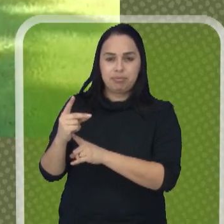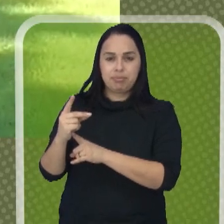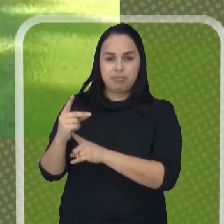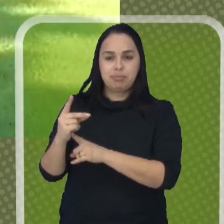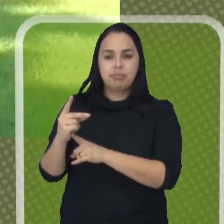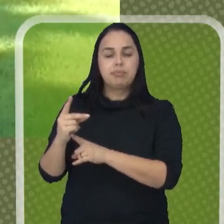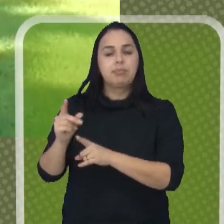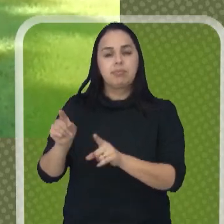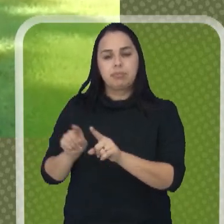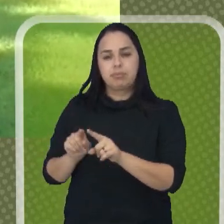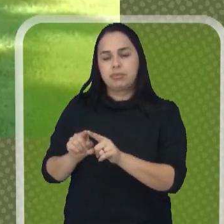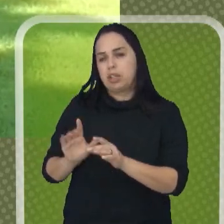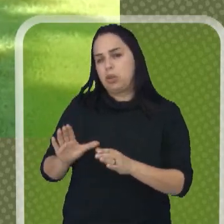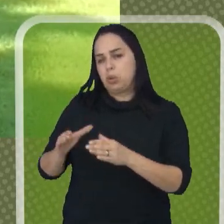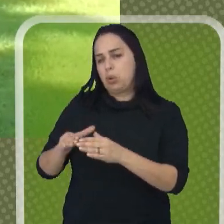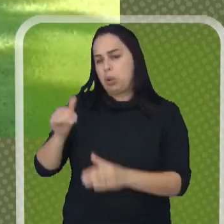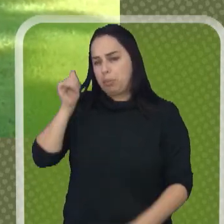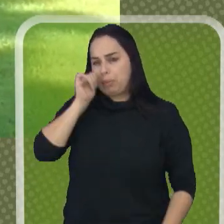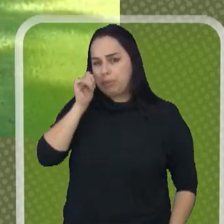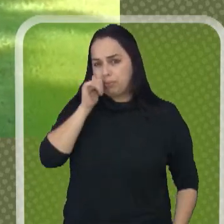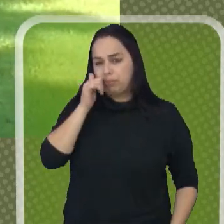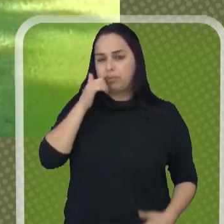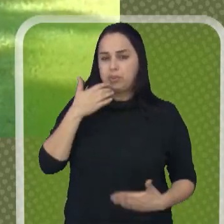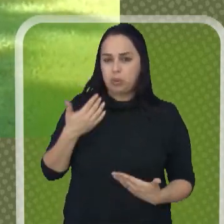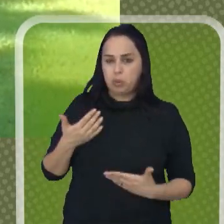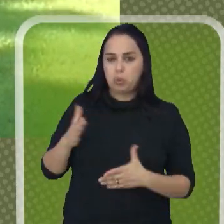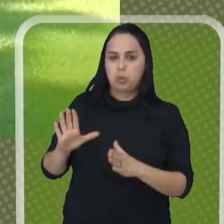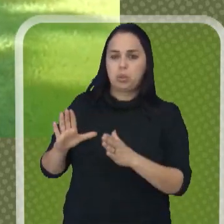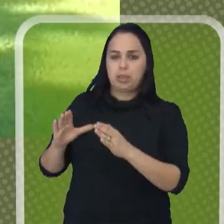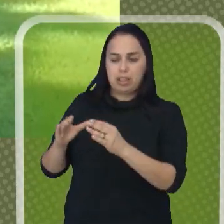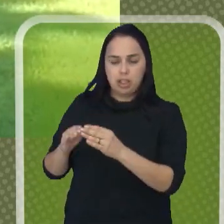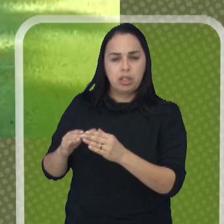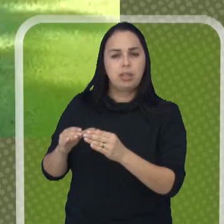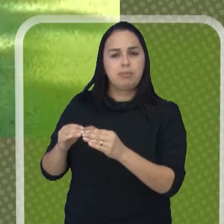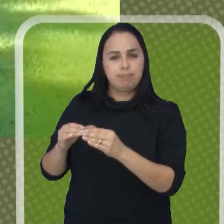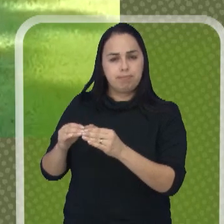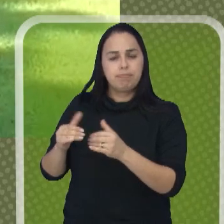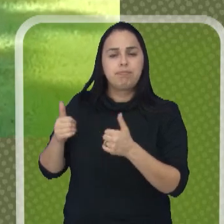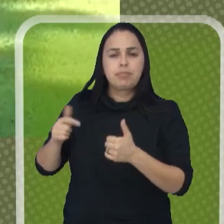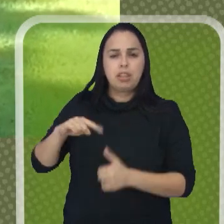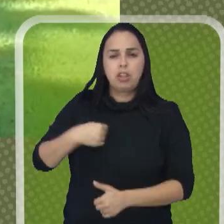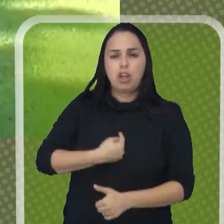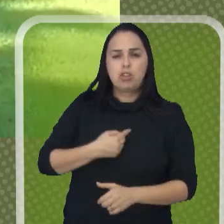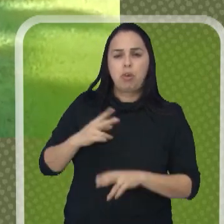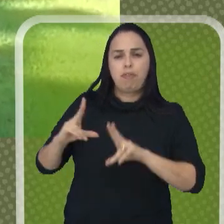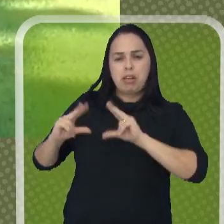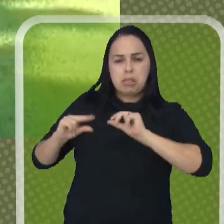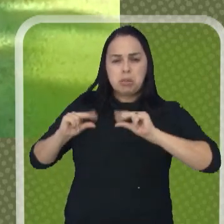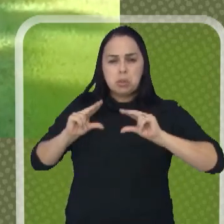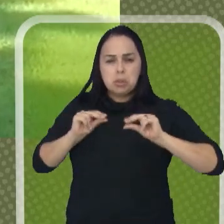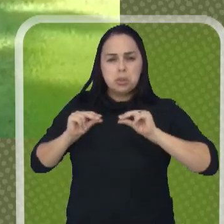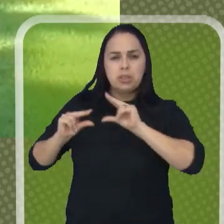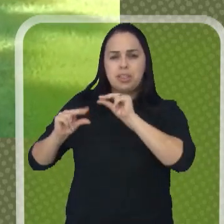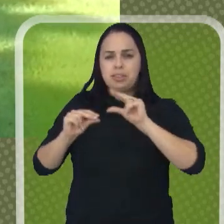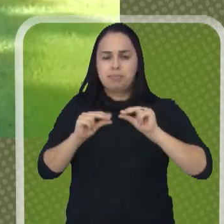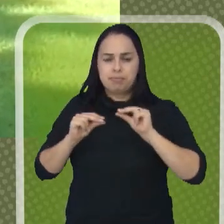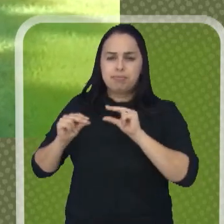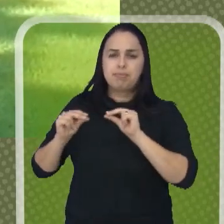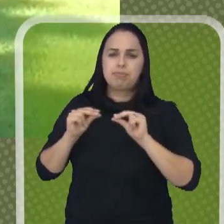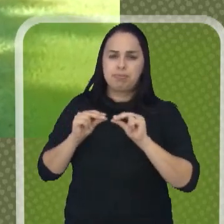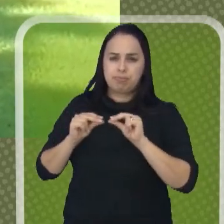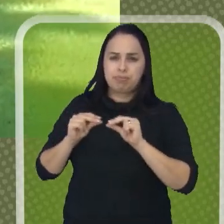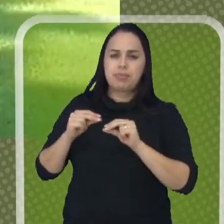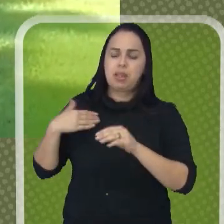futebol feminino e também desse elenco, todo montado feito por ele, né? Então a gente conversou bastante, a gente deve sim,